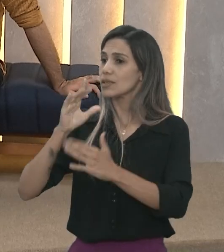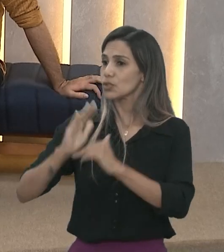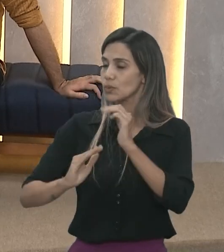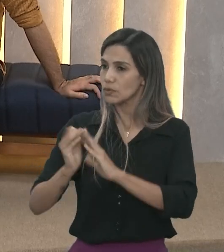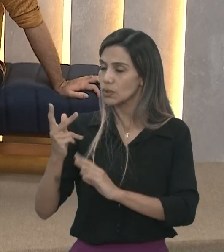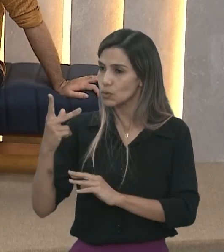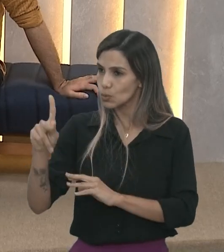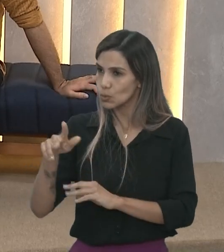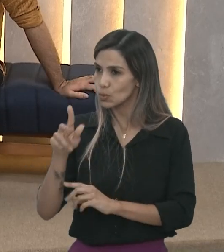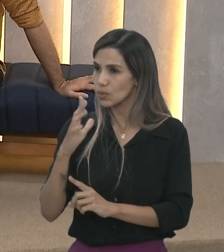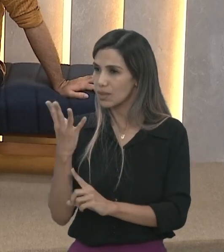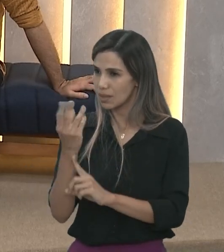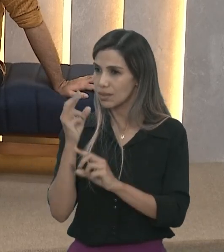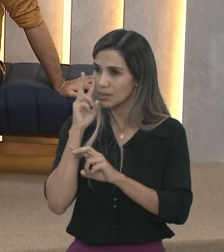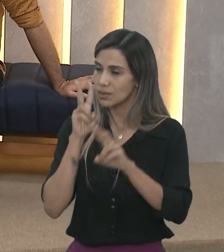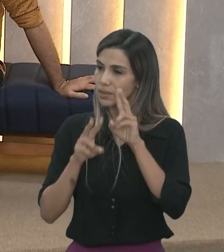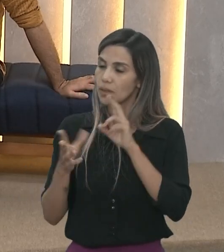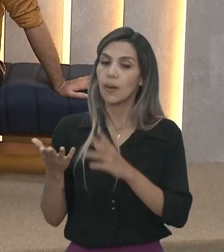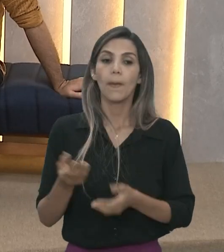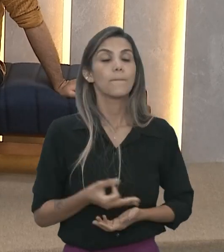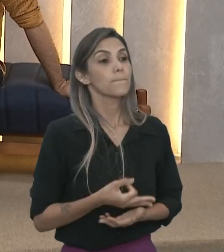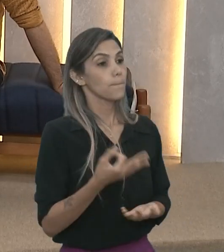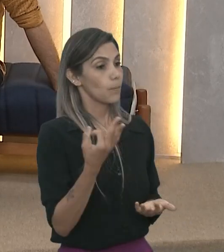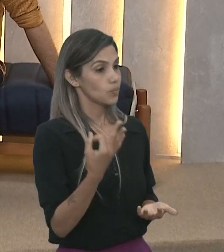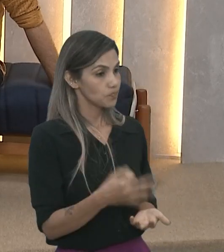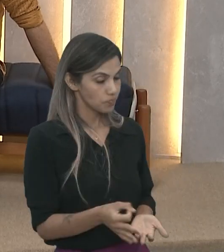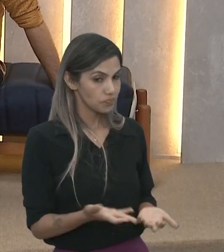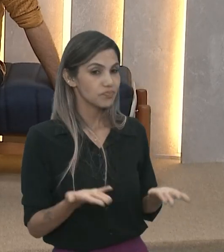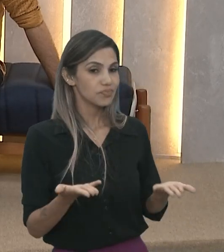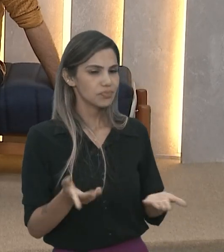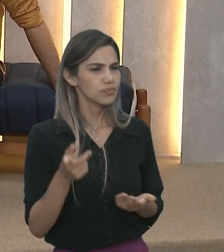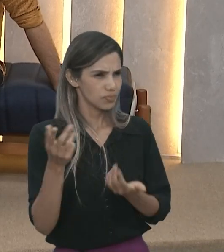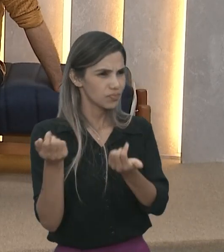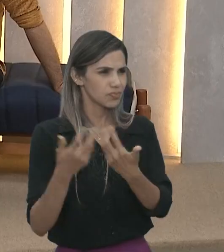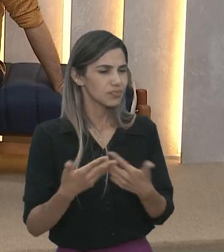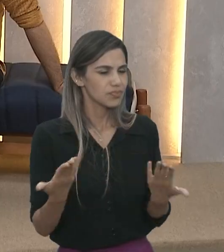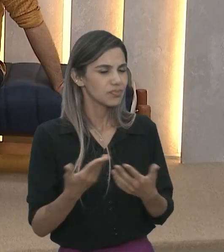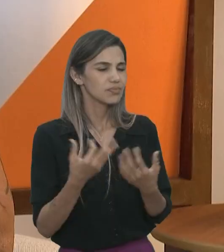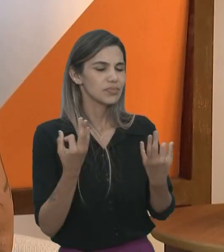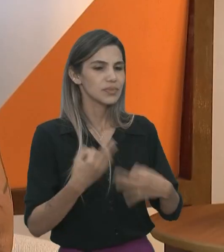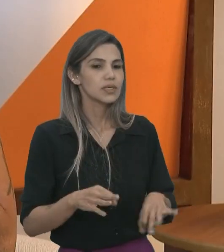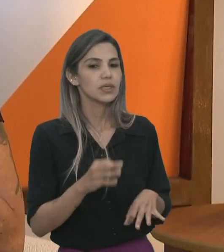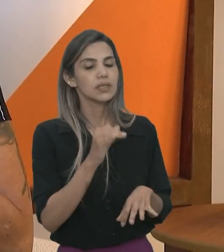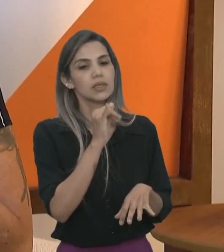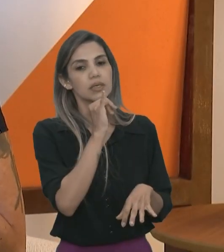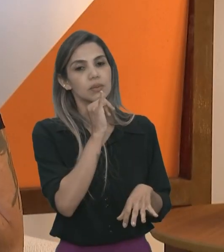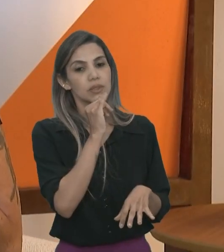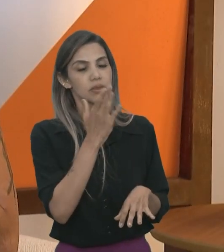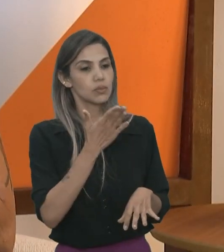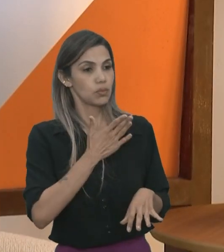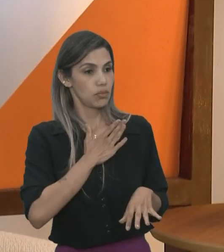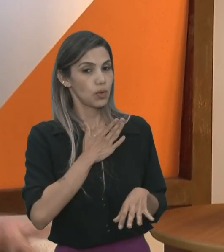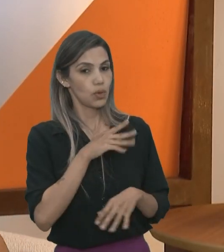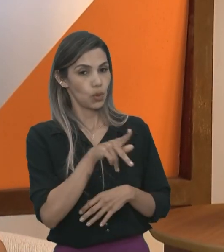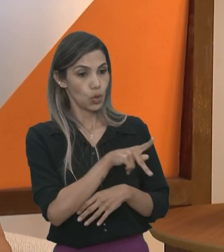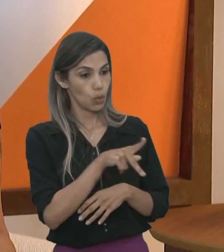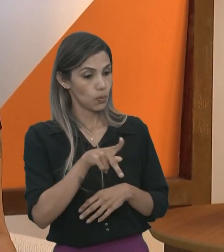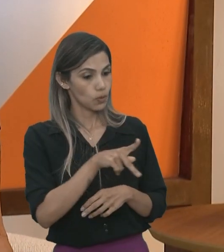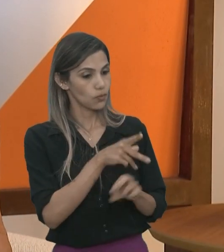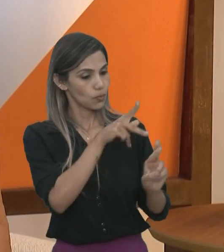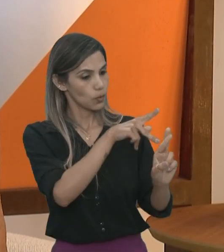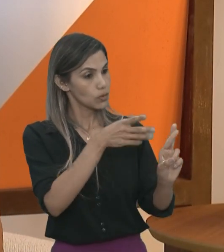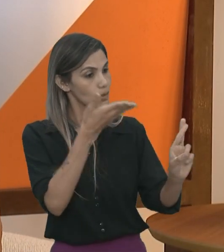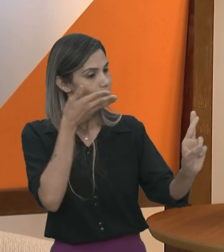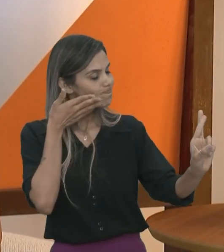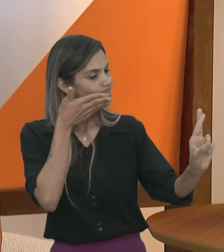verdade, porque eu tinha isso, Cássio, que você colocou é muito importante, porque os meus professores foram meus